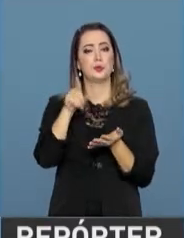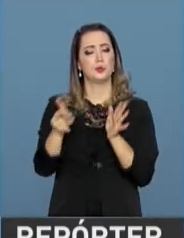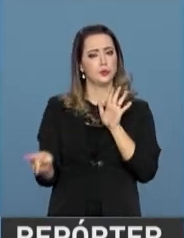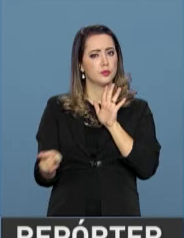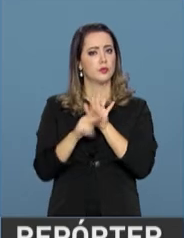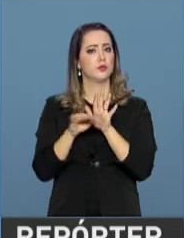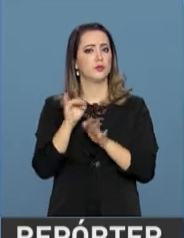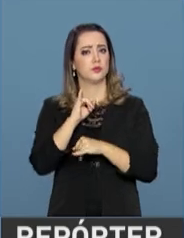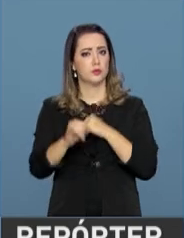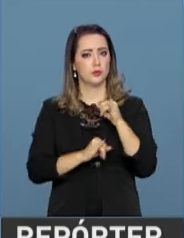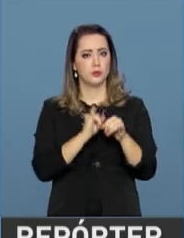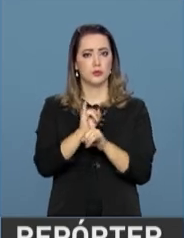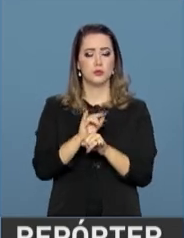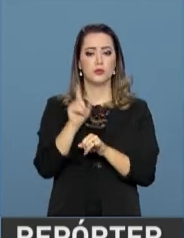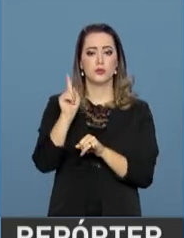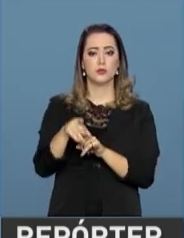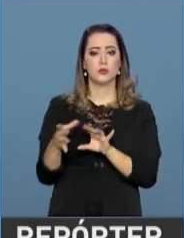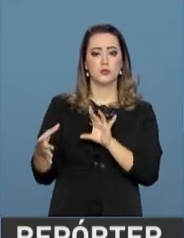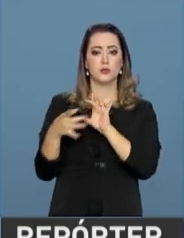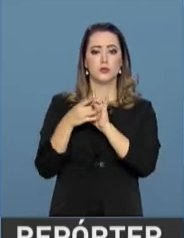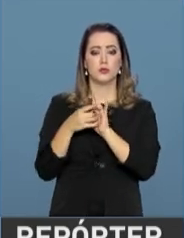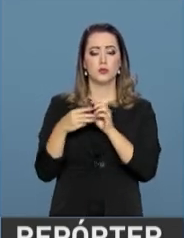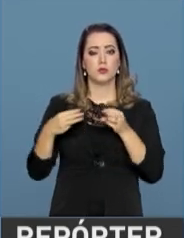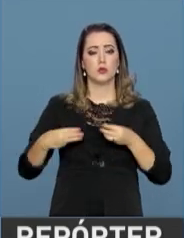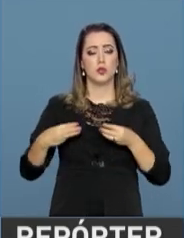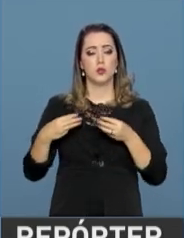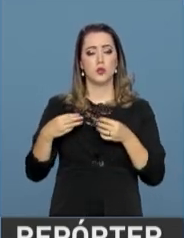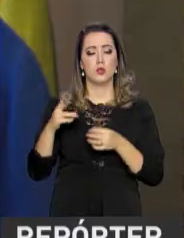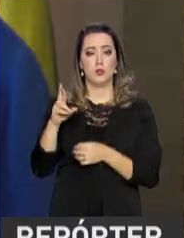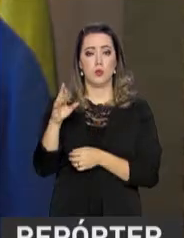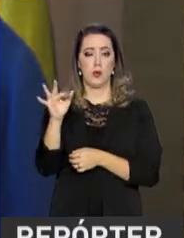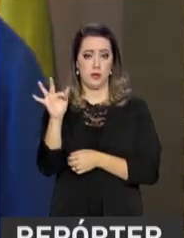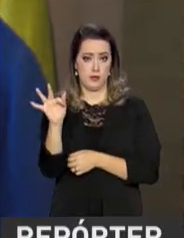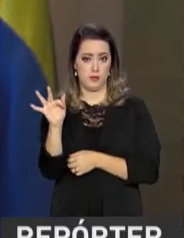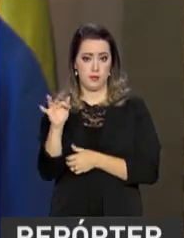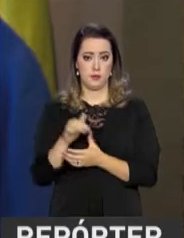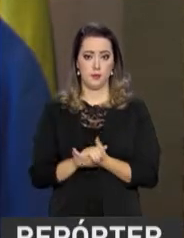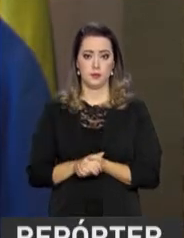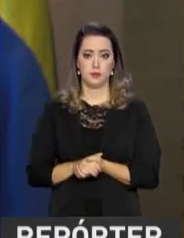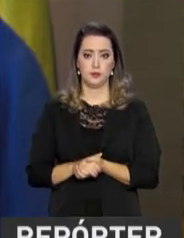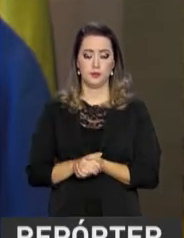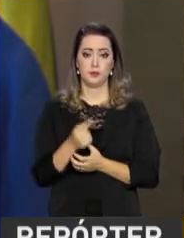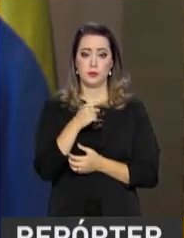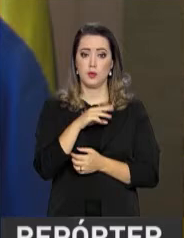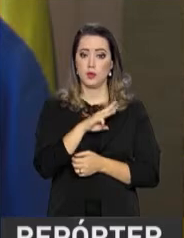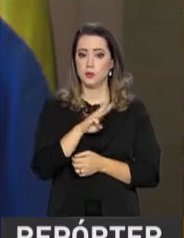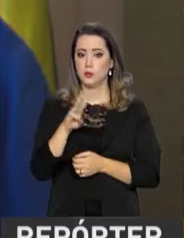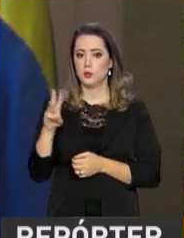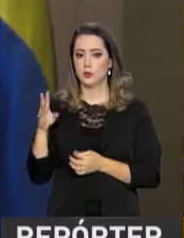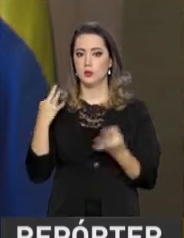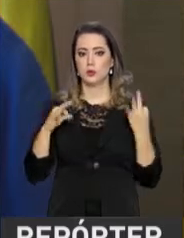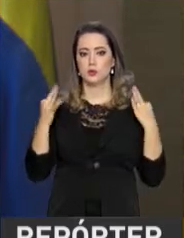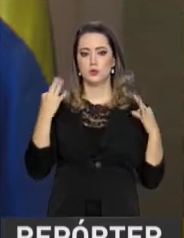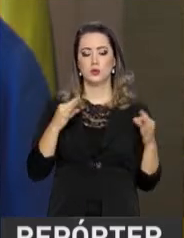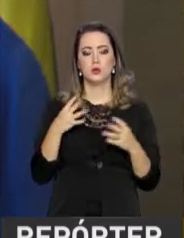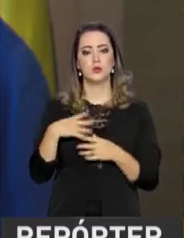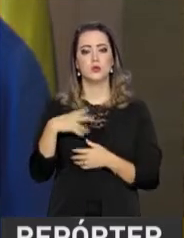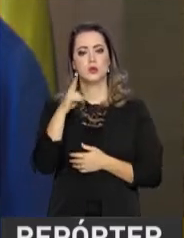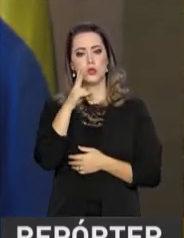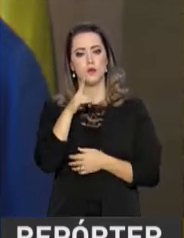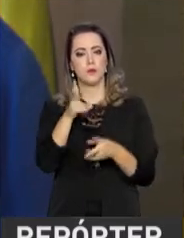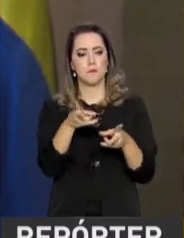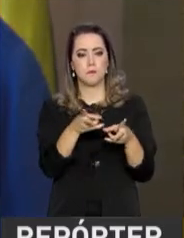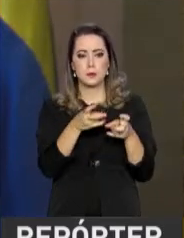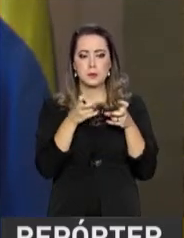e o sistema é interligado ao banco de dados da Receita Federal. Naquele portal do turista, ele tem condições de